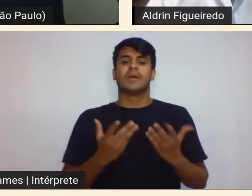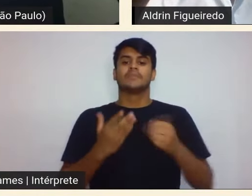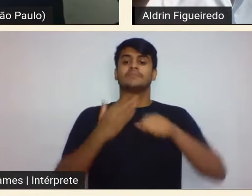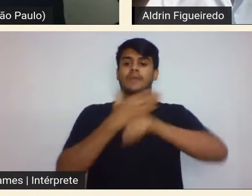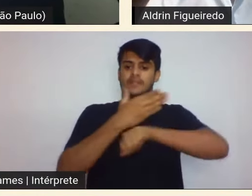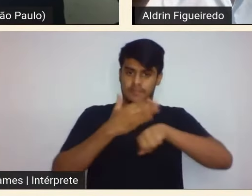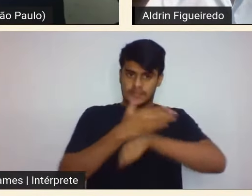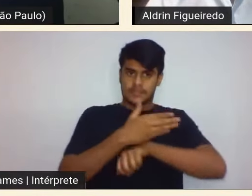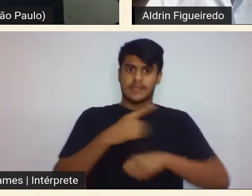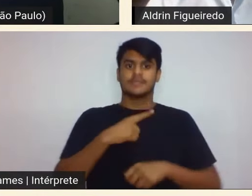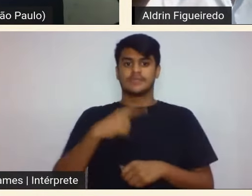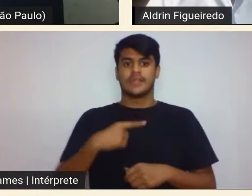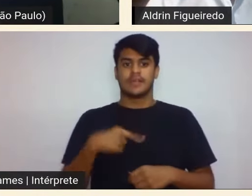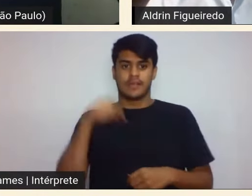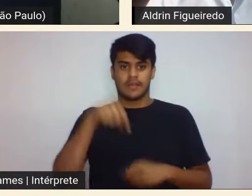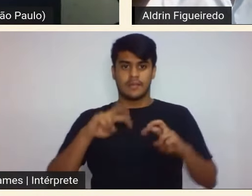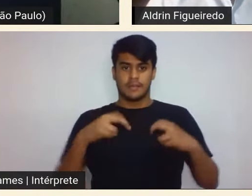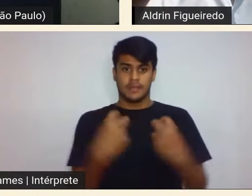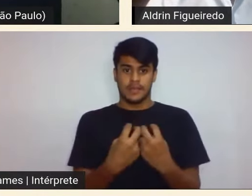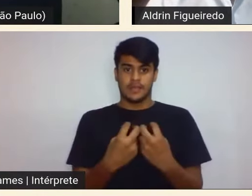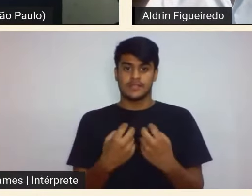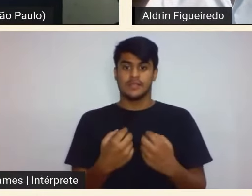participação aqui na nossa mesa.